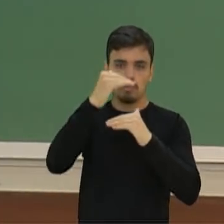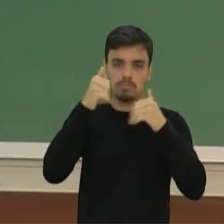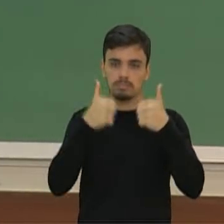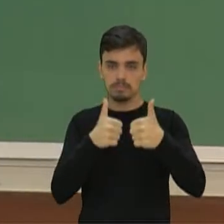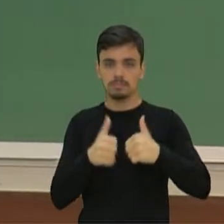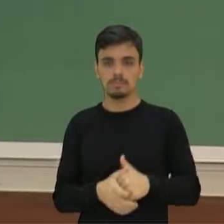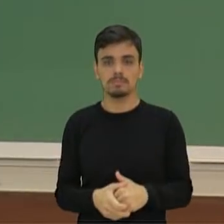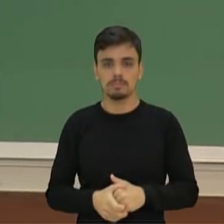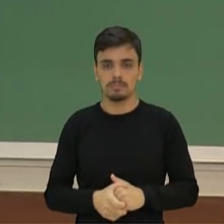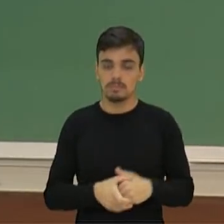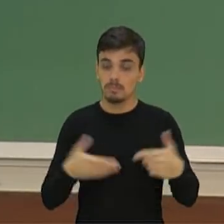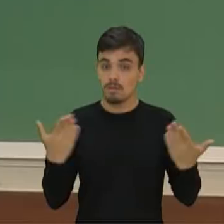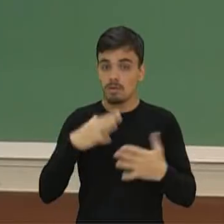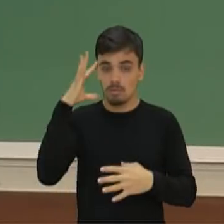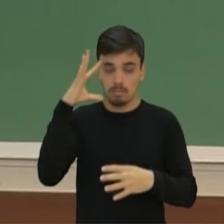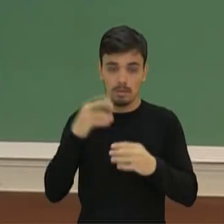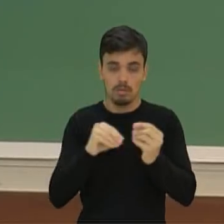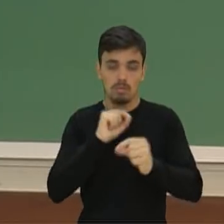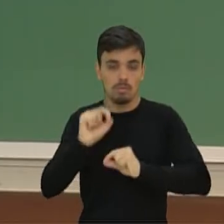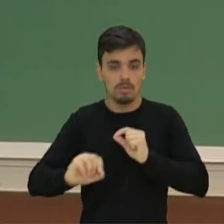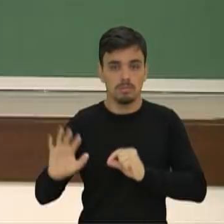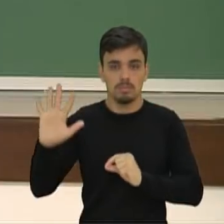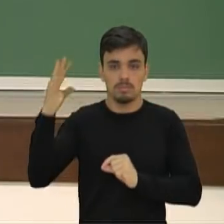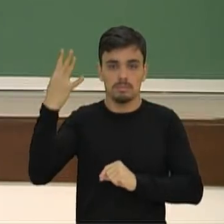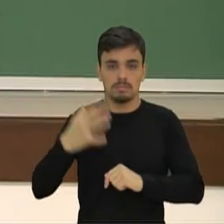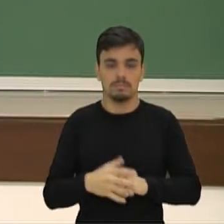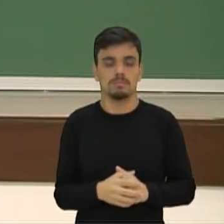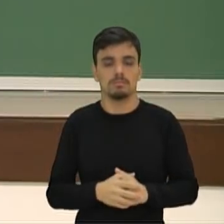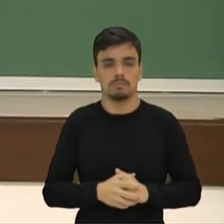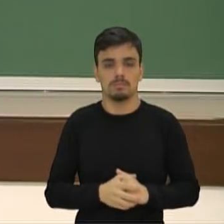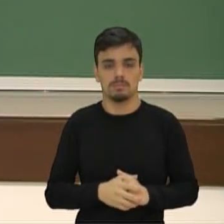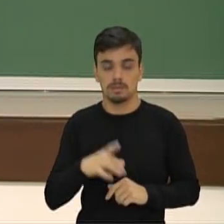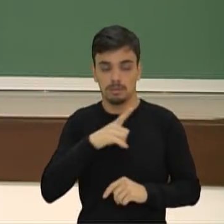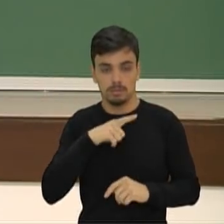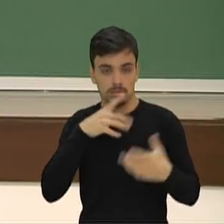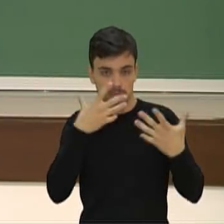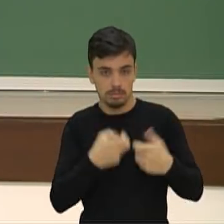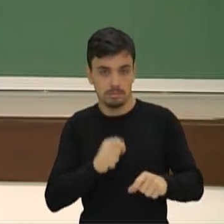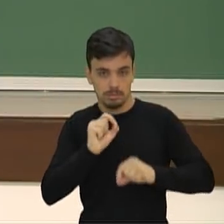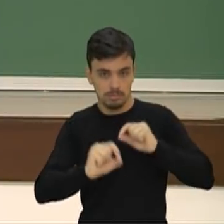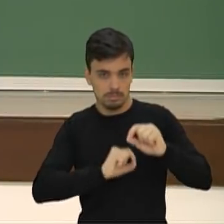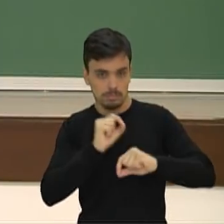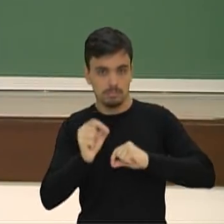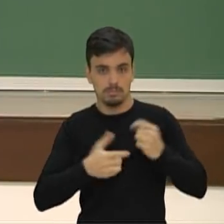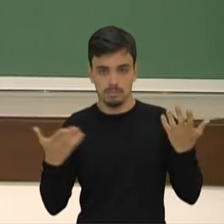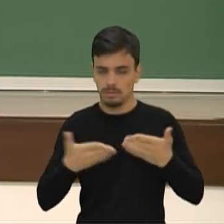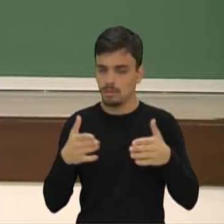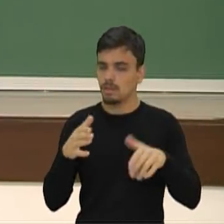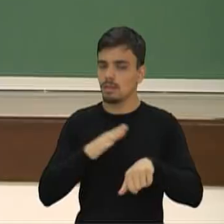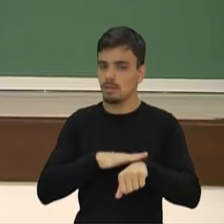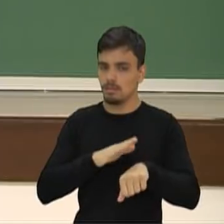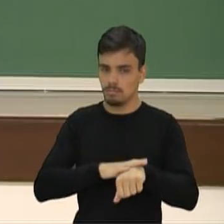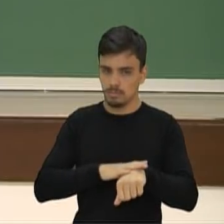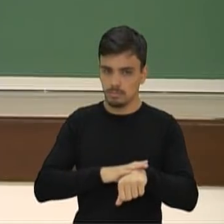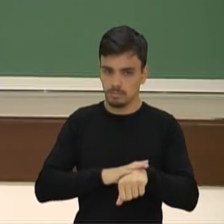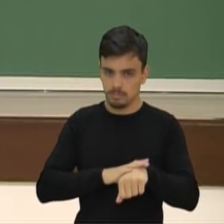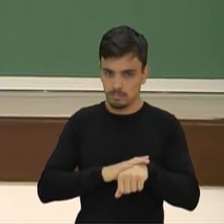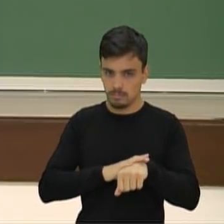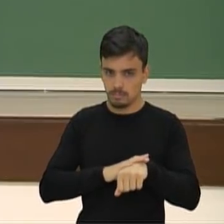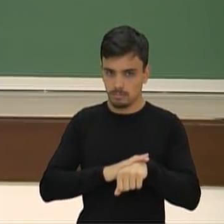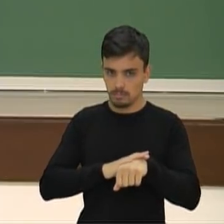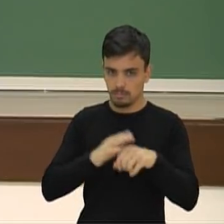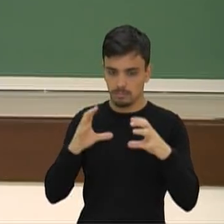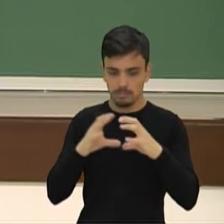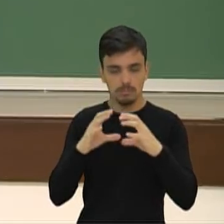Mas vamos entender o que estava acontecendo. Leve em consideração que em tempos remotos, se você via um relâmpago no céu,